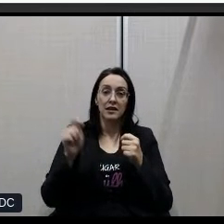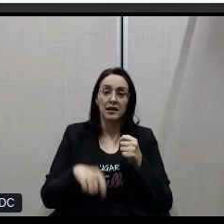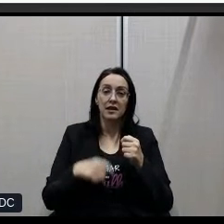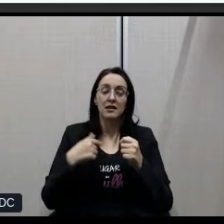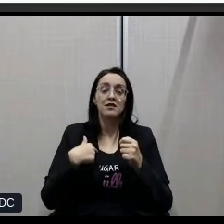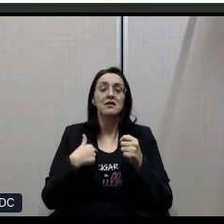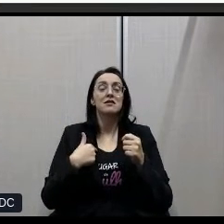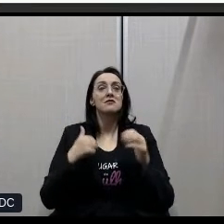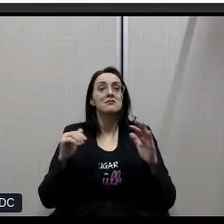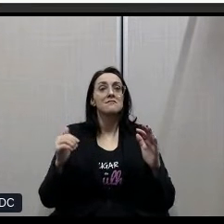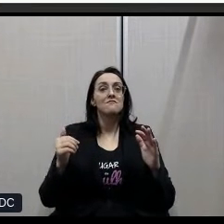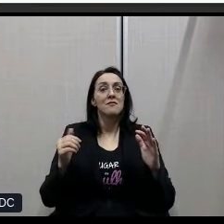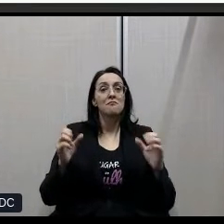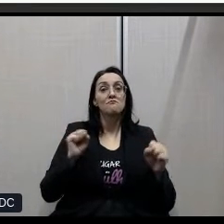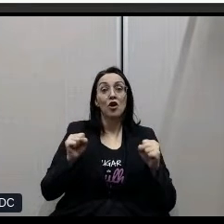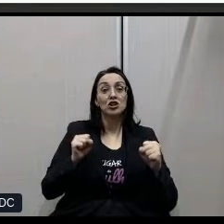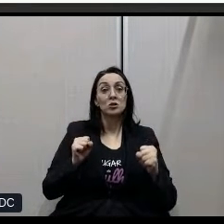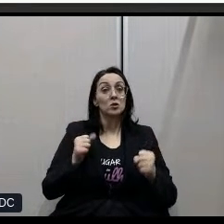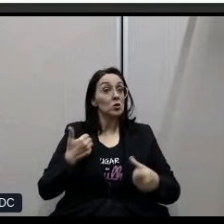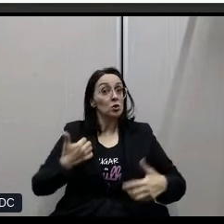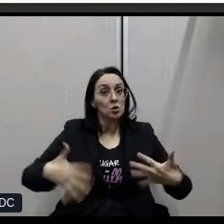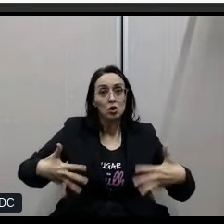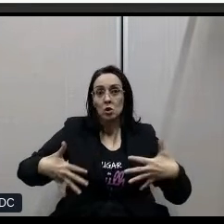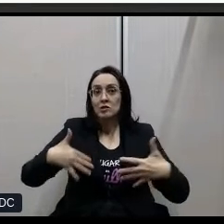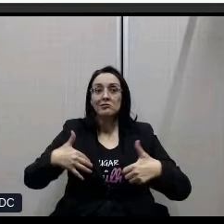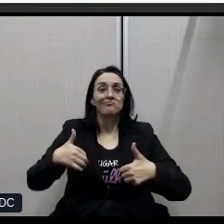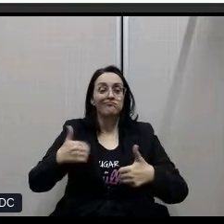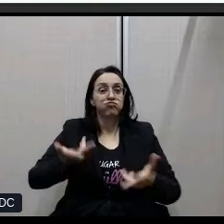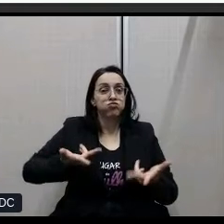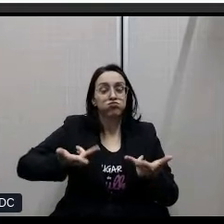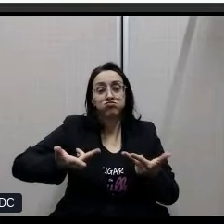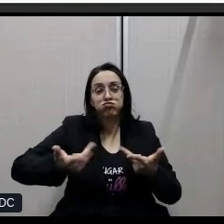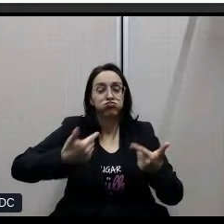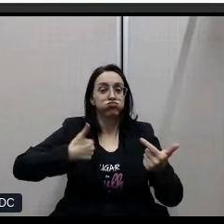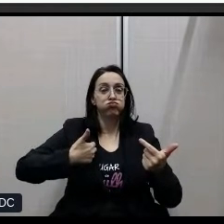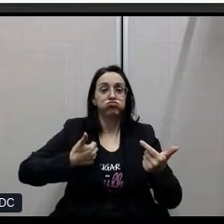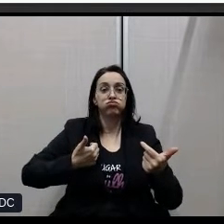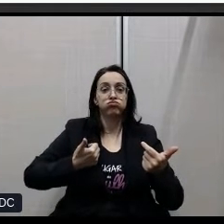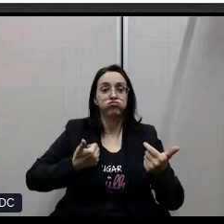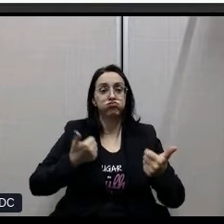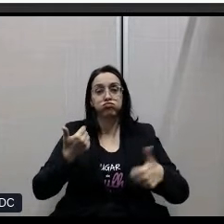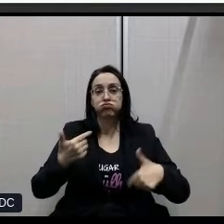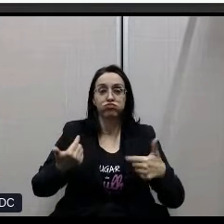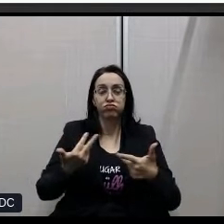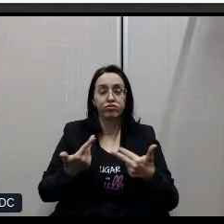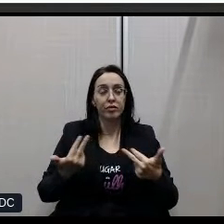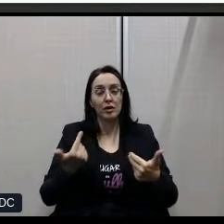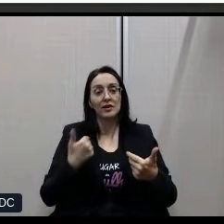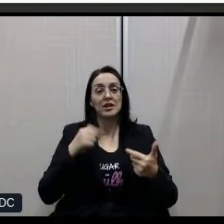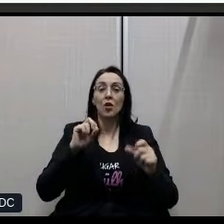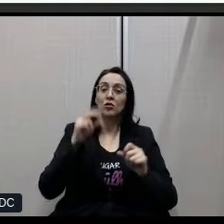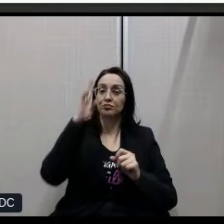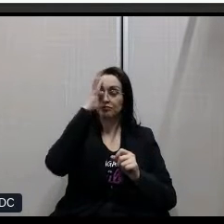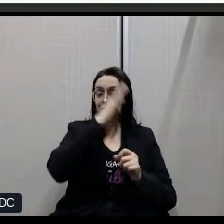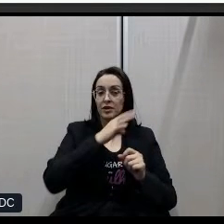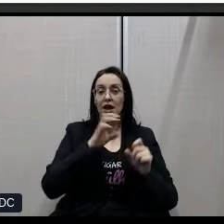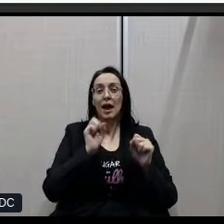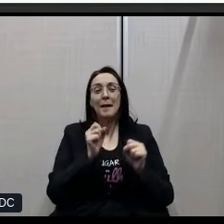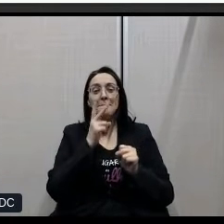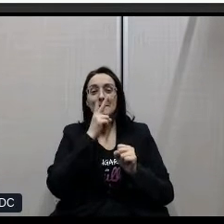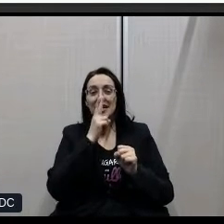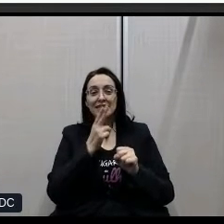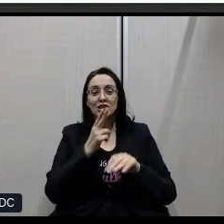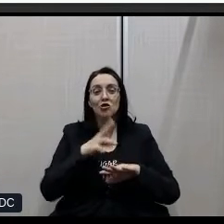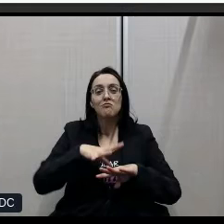impulsividade e hiperatividade. A descalculia, o da matemática, que é parecida com a dislexia,